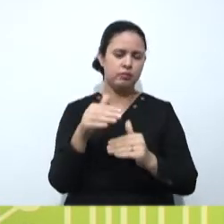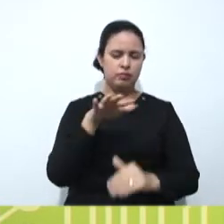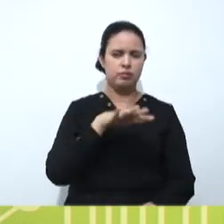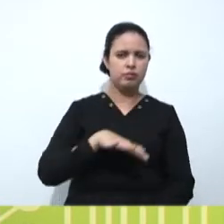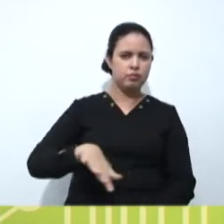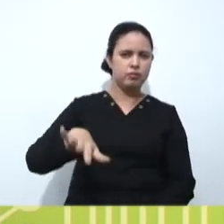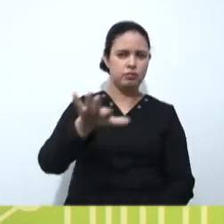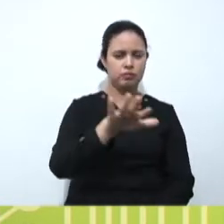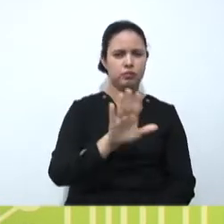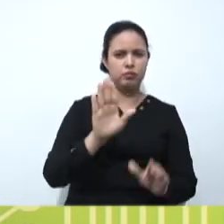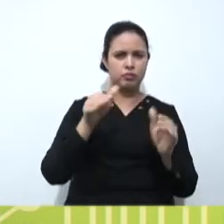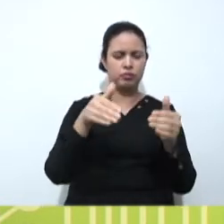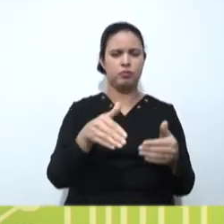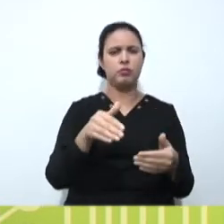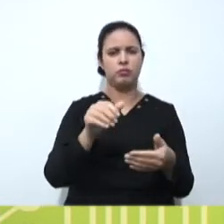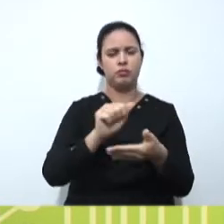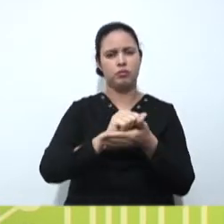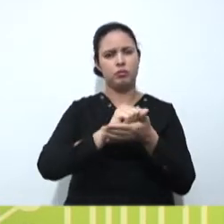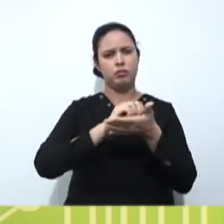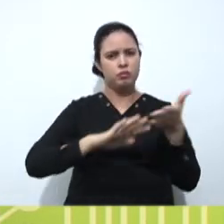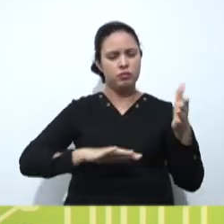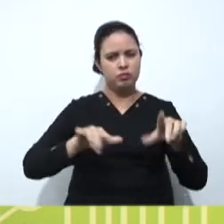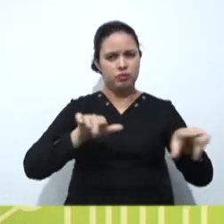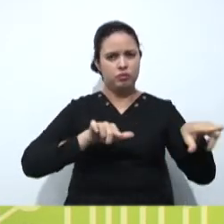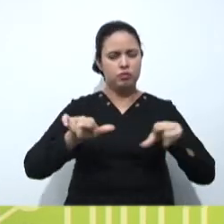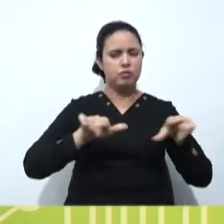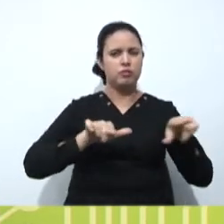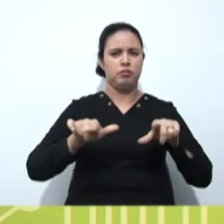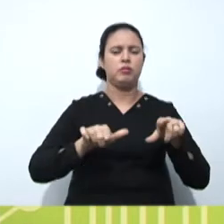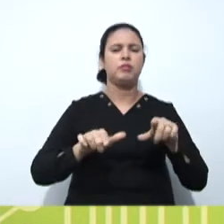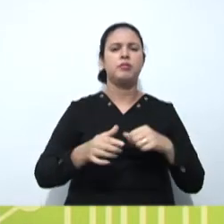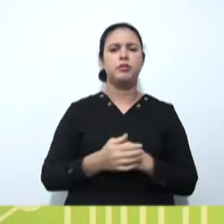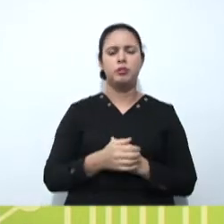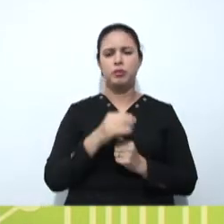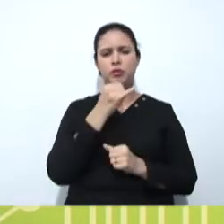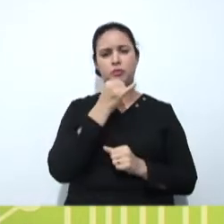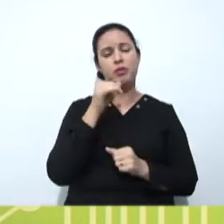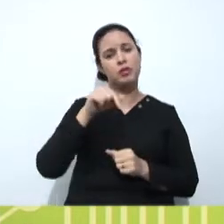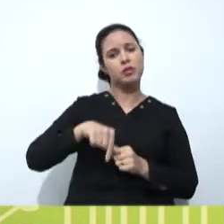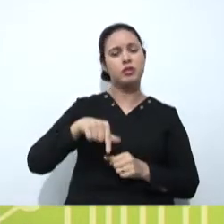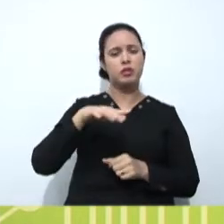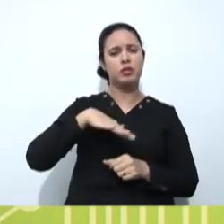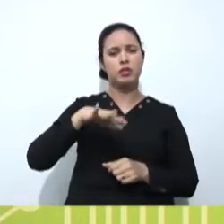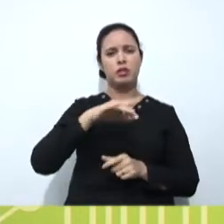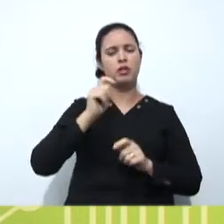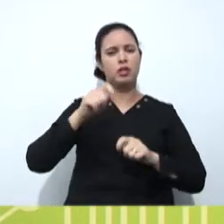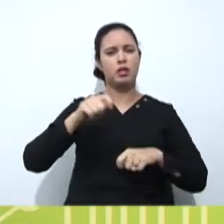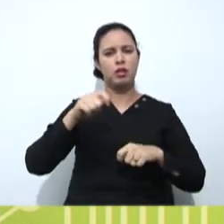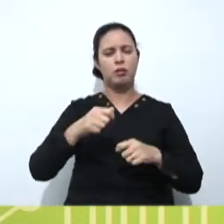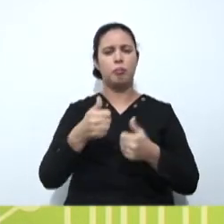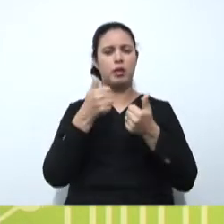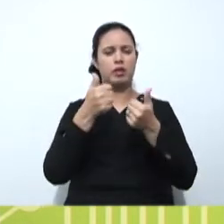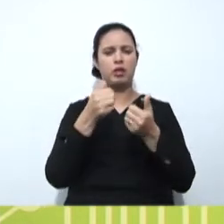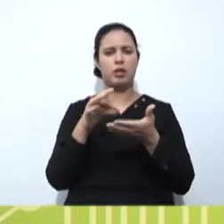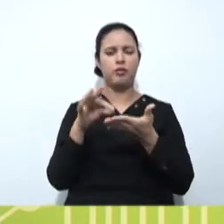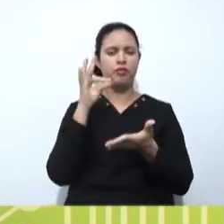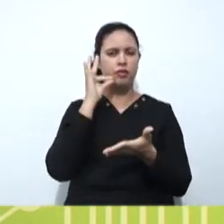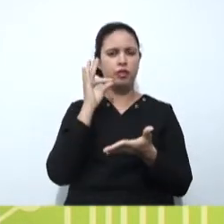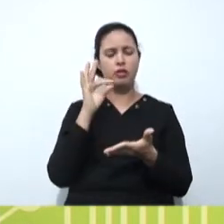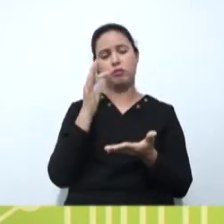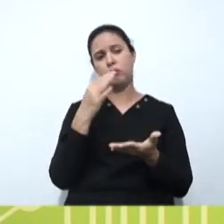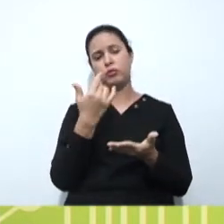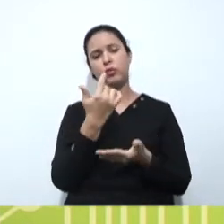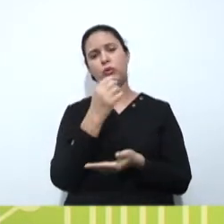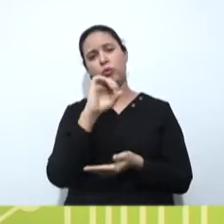região naquilo que ela é boa de produzir. Na minha região se produz bem café. Na minha região se produz